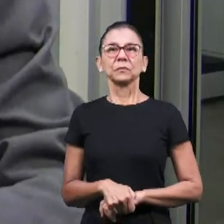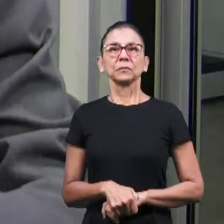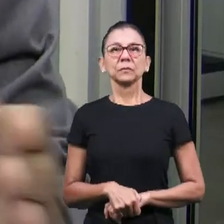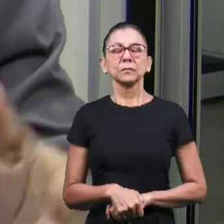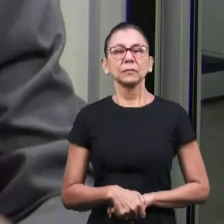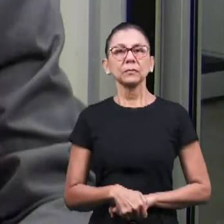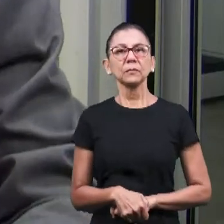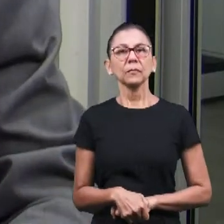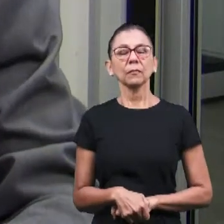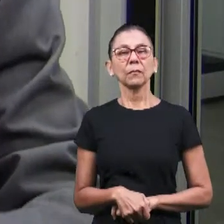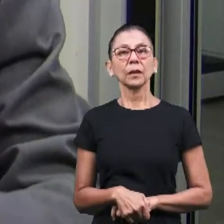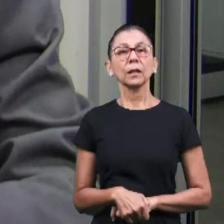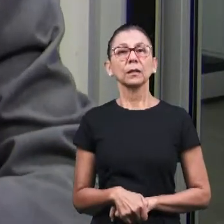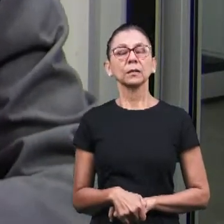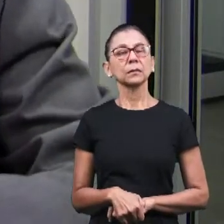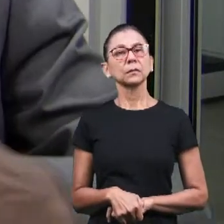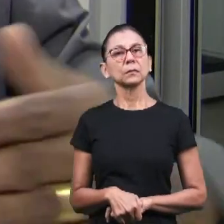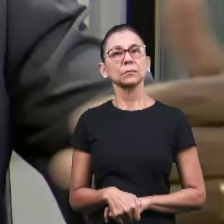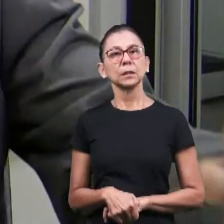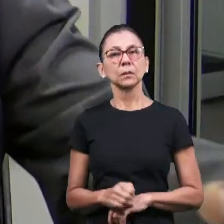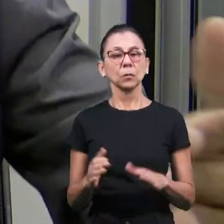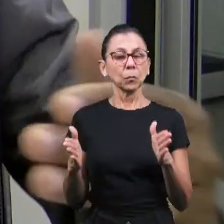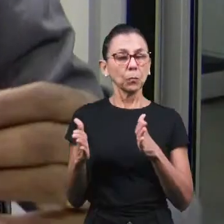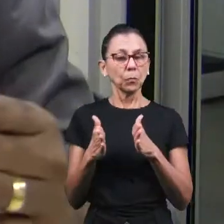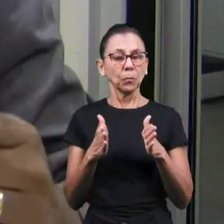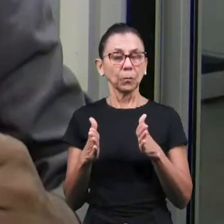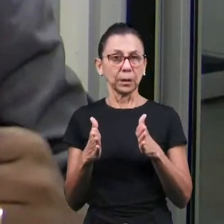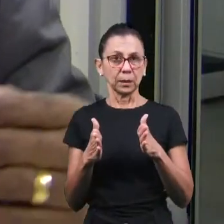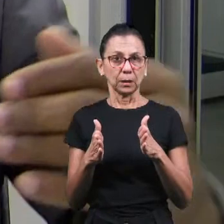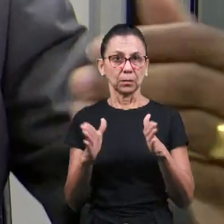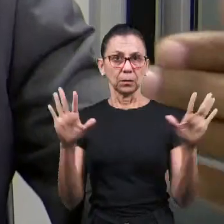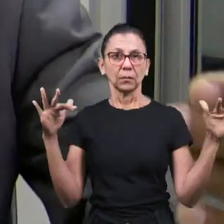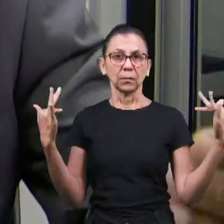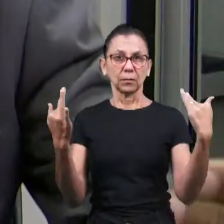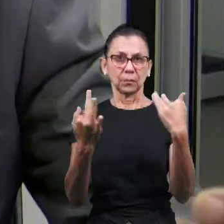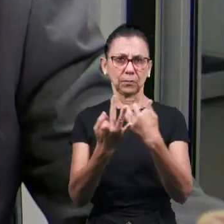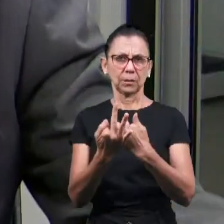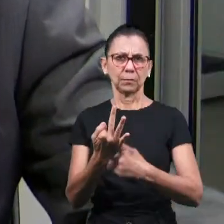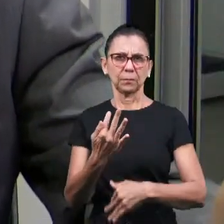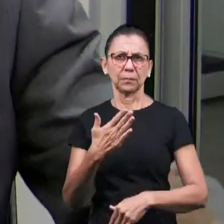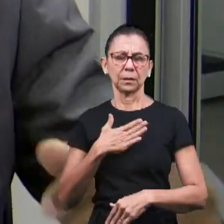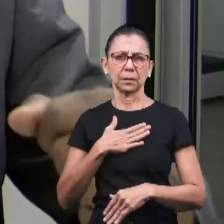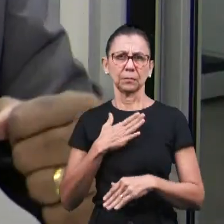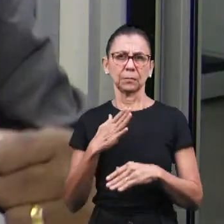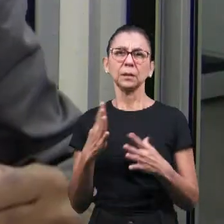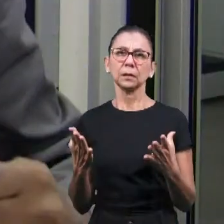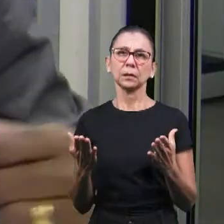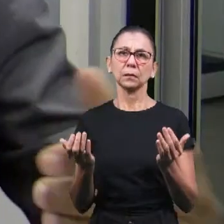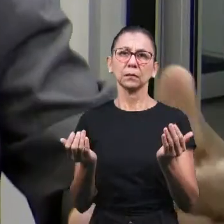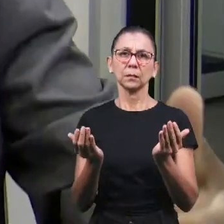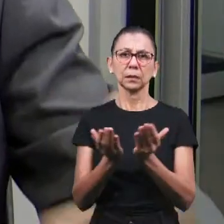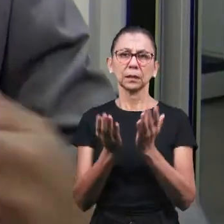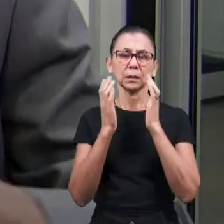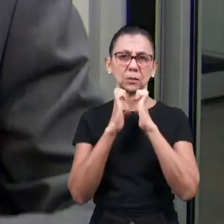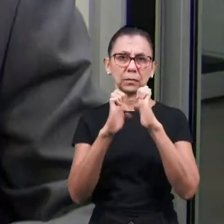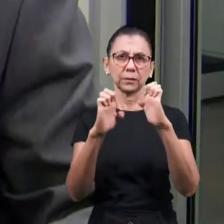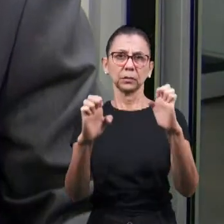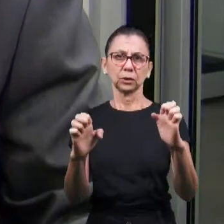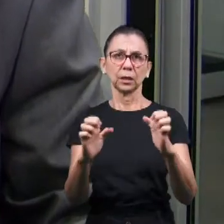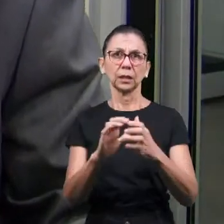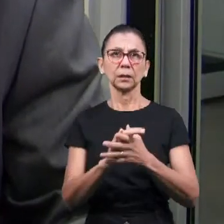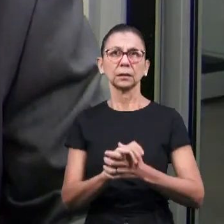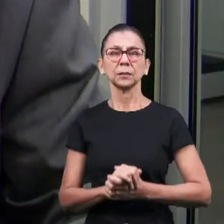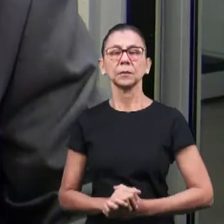família toda, que era evangélica, houve um tempo que uns tios meus, alguns foram para uma denominação, outros foram para outra, e um tio meu